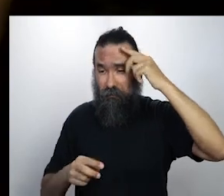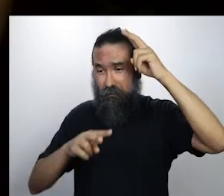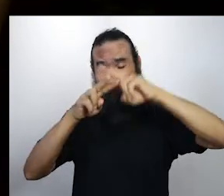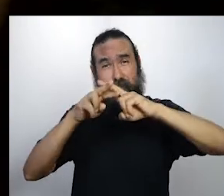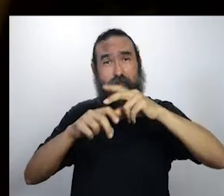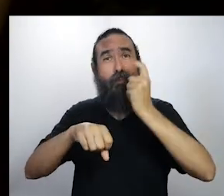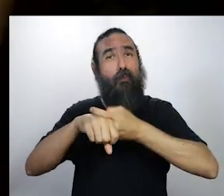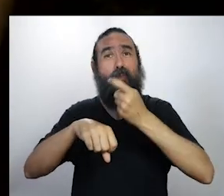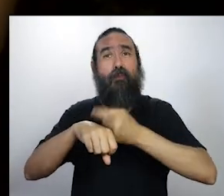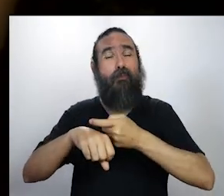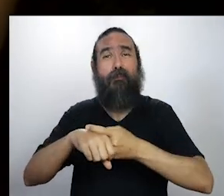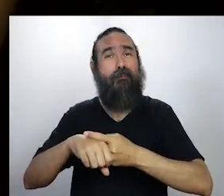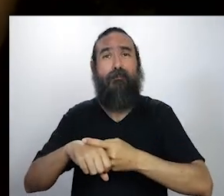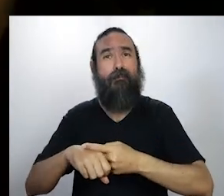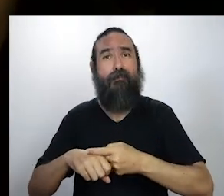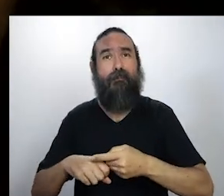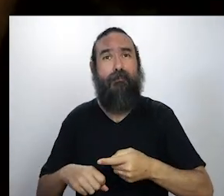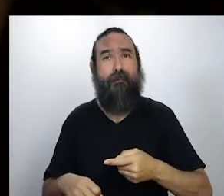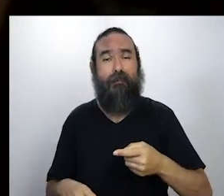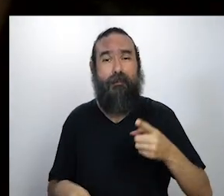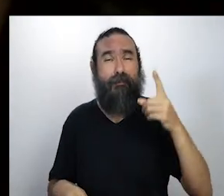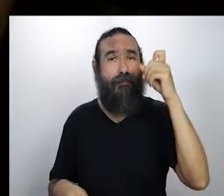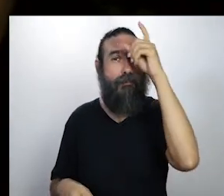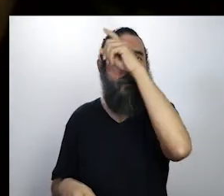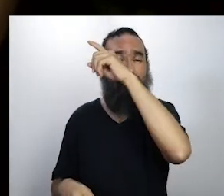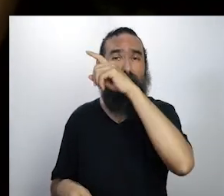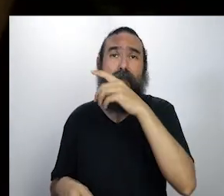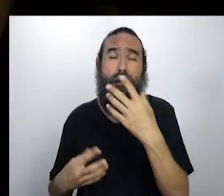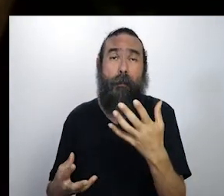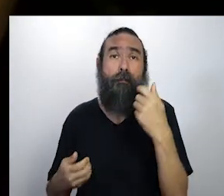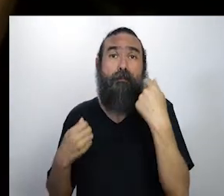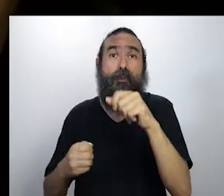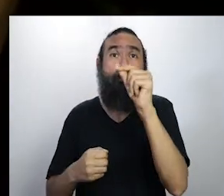está falando tanto para a gente mais velha, para os adultos, e estamos